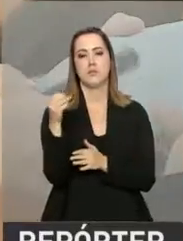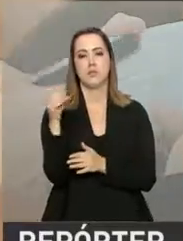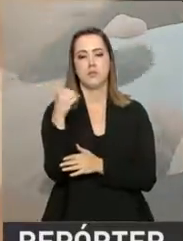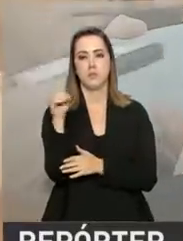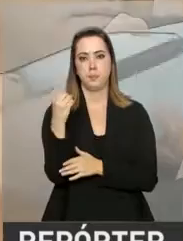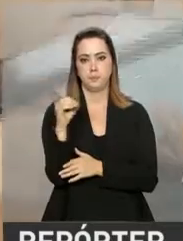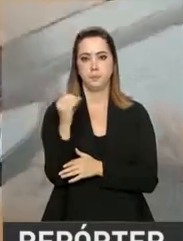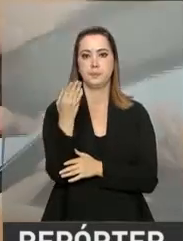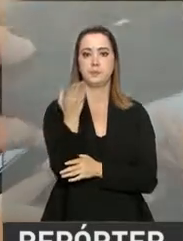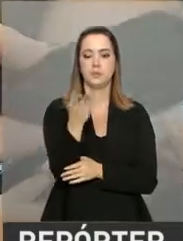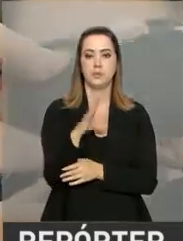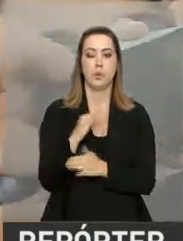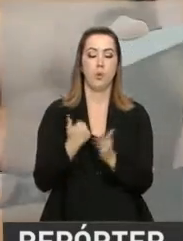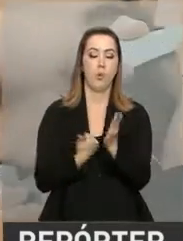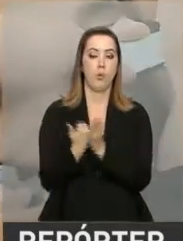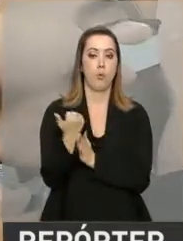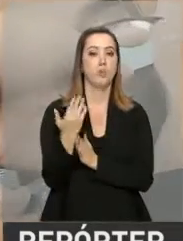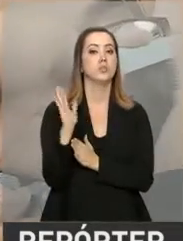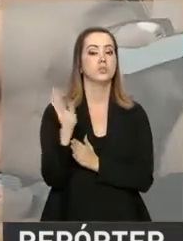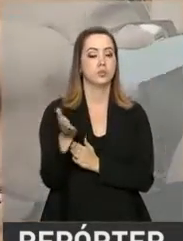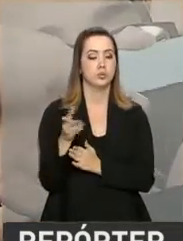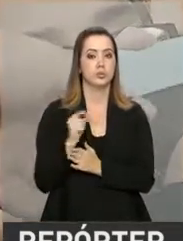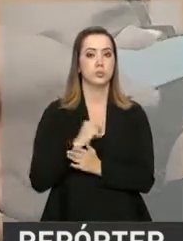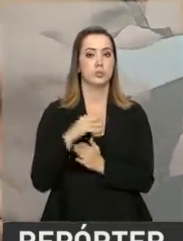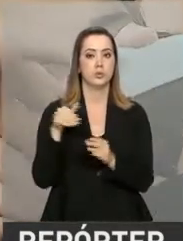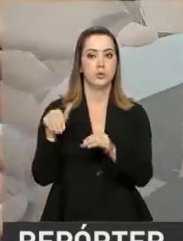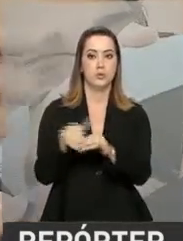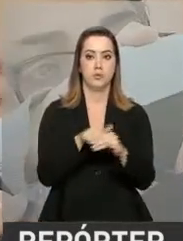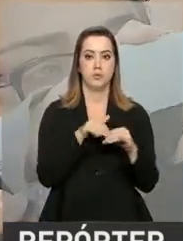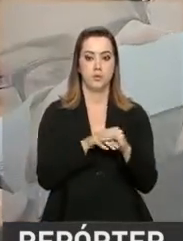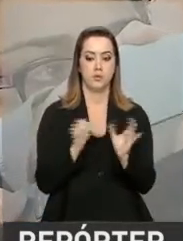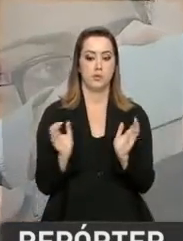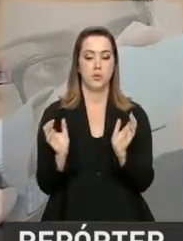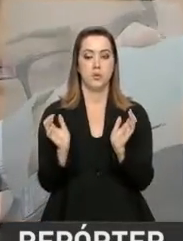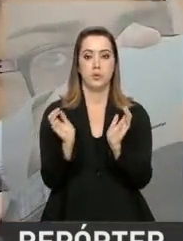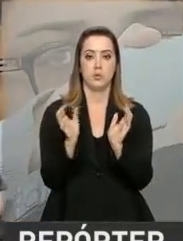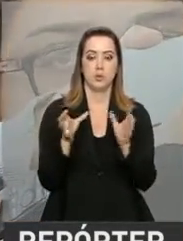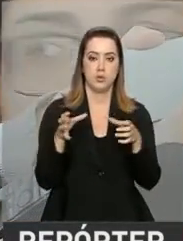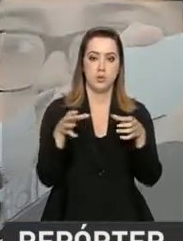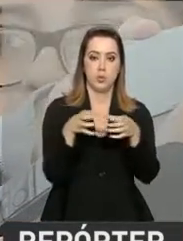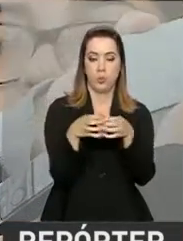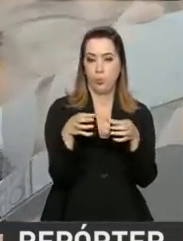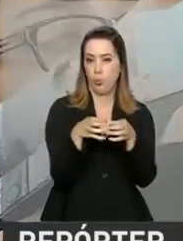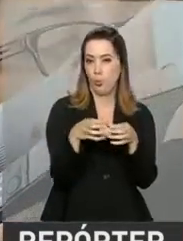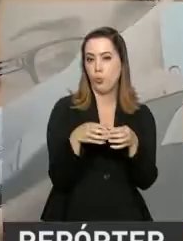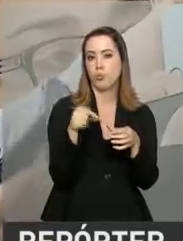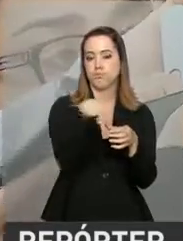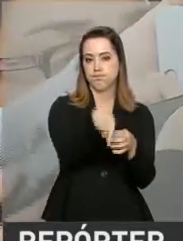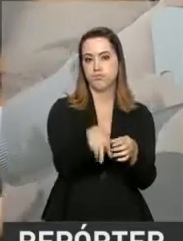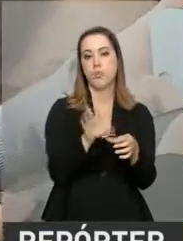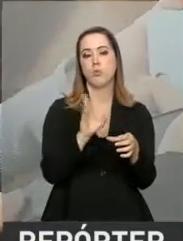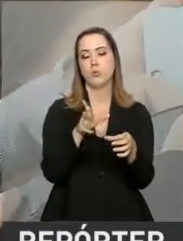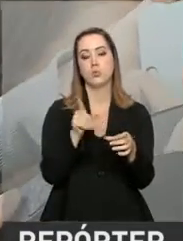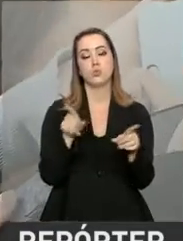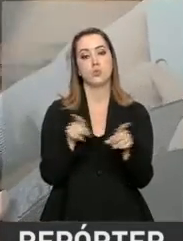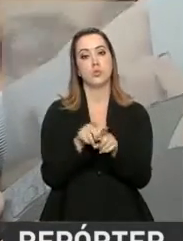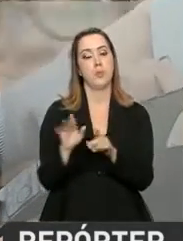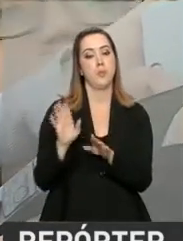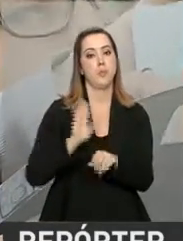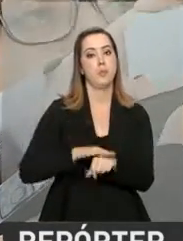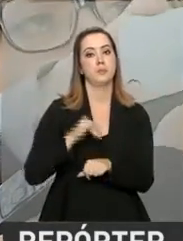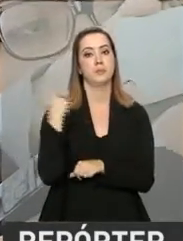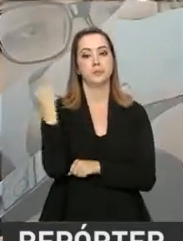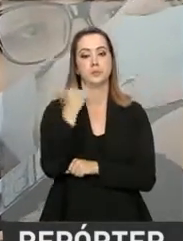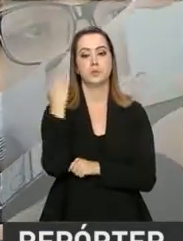hoje já teríamos condições de votar na comissão mas isso vai acontecer na primeira semana de outubro e acho que o mais importante que aconteceu essa semana